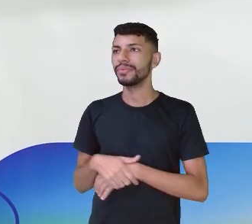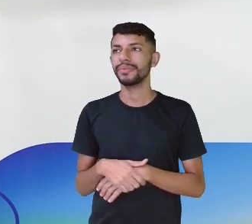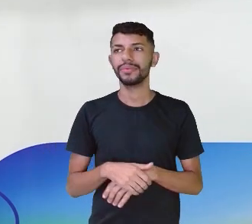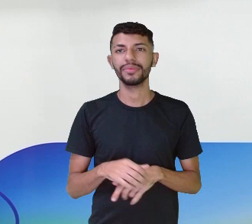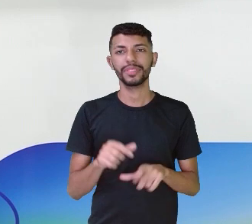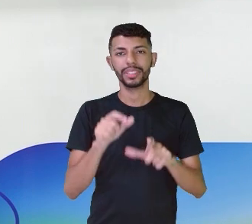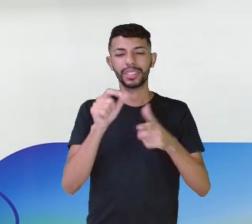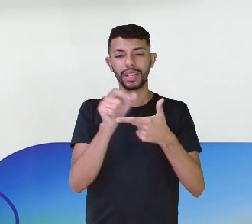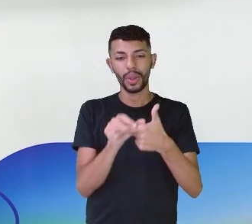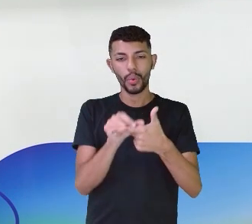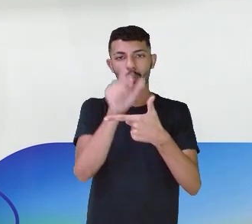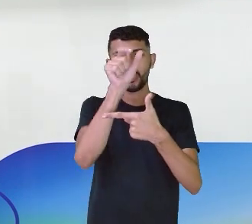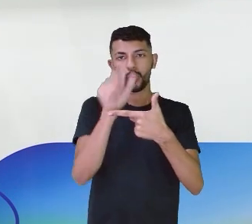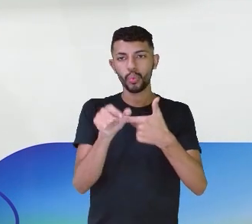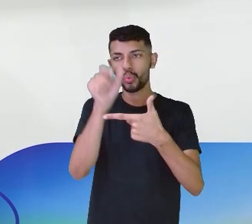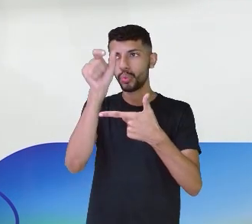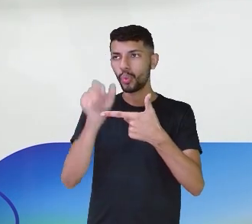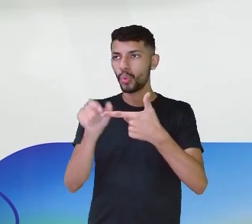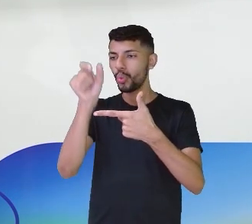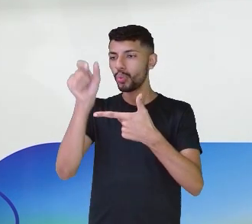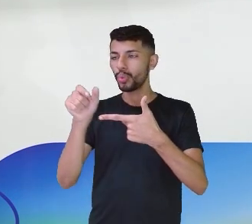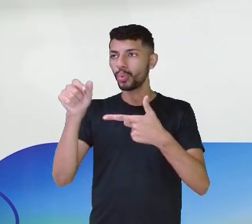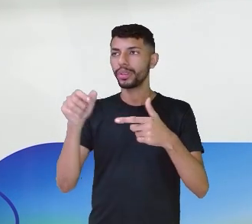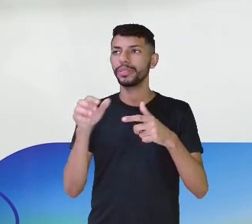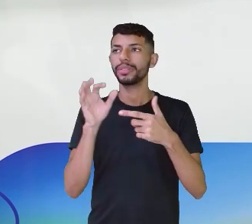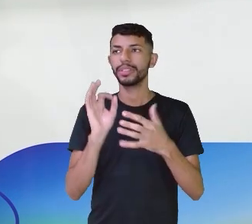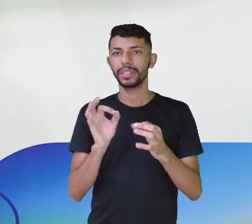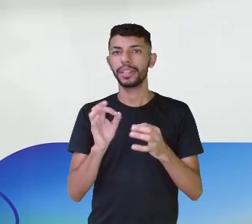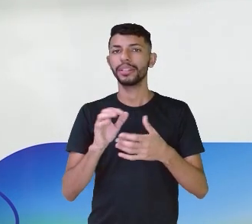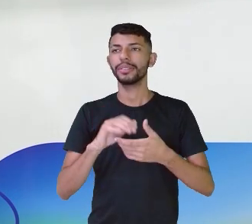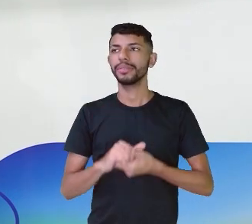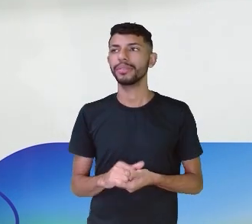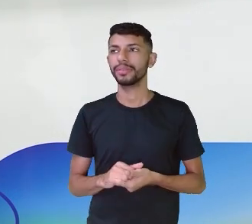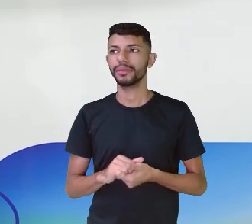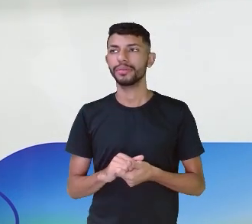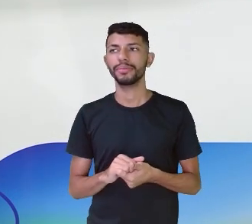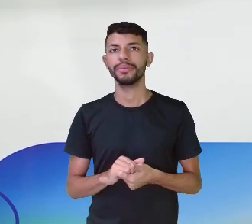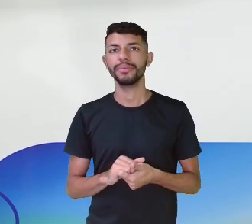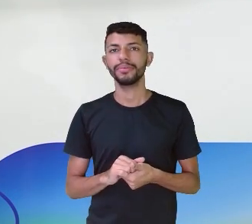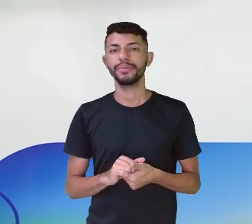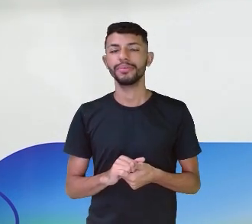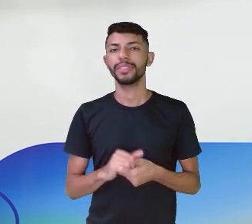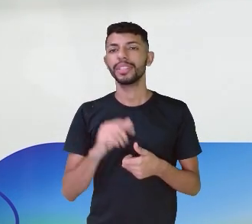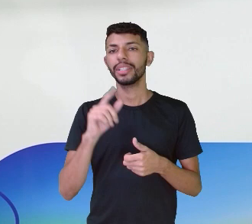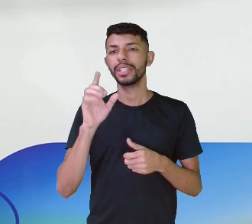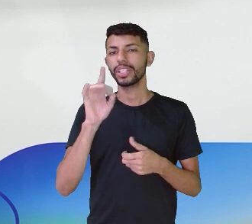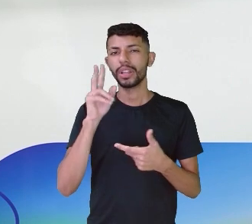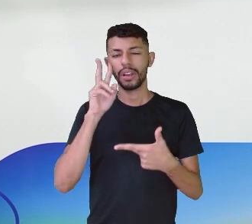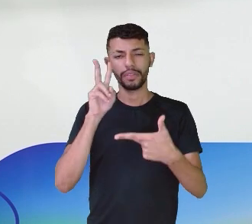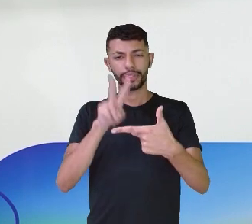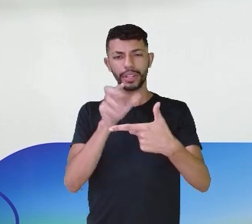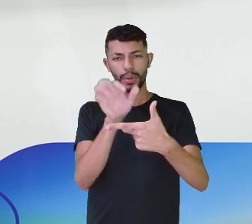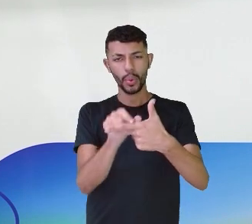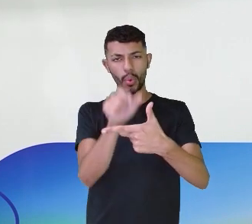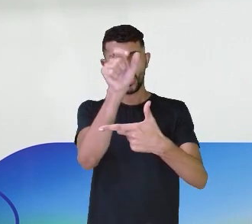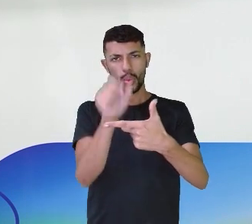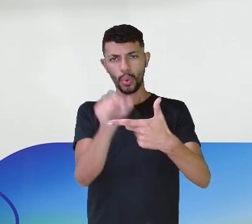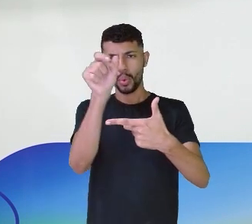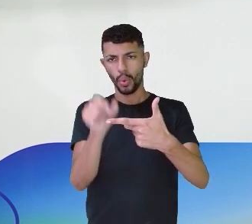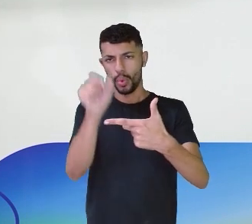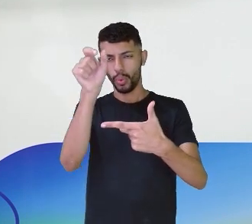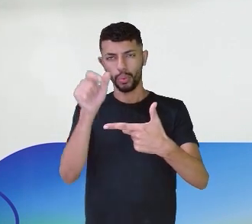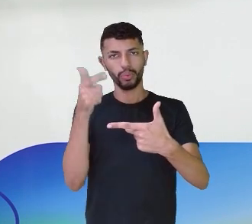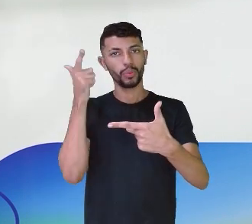Gráfico de barra, gráfico de coluna vertical. Só em olhar você já